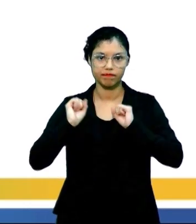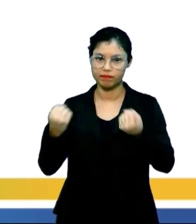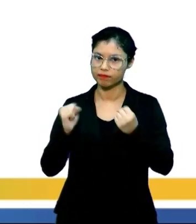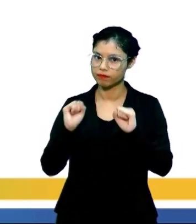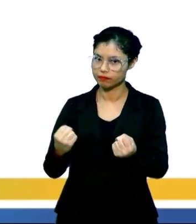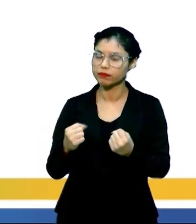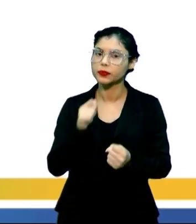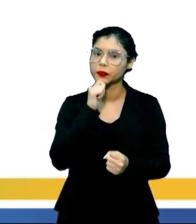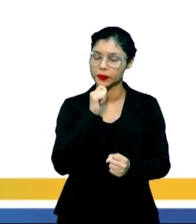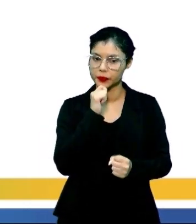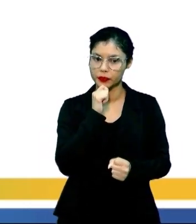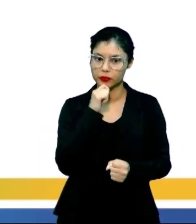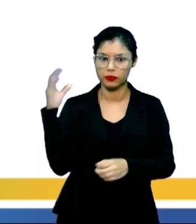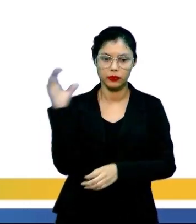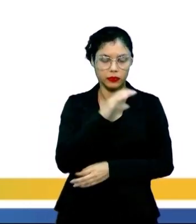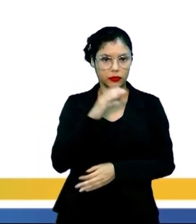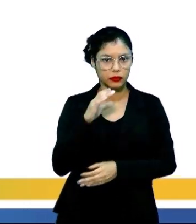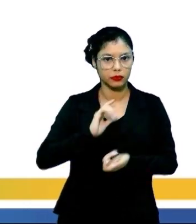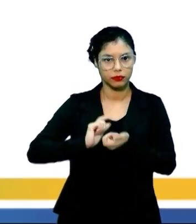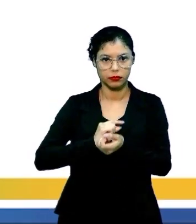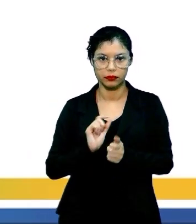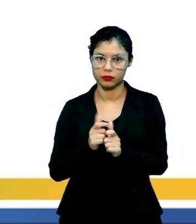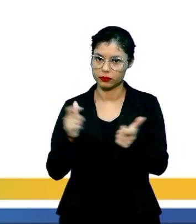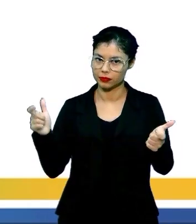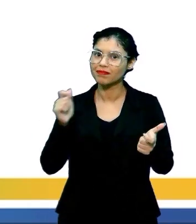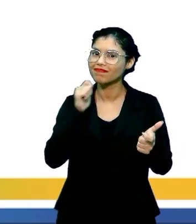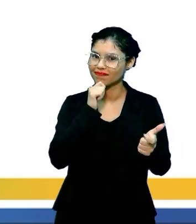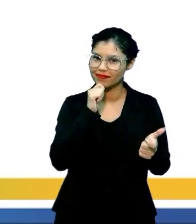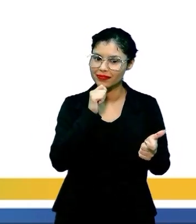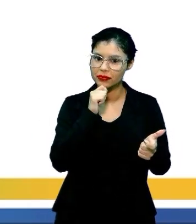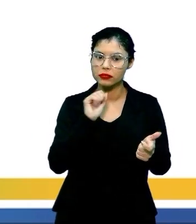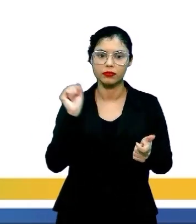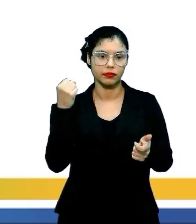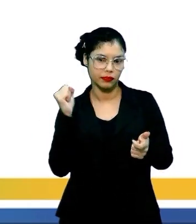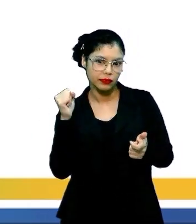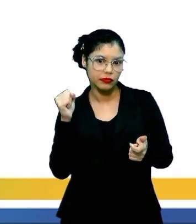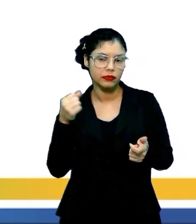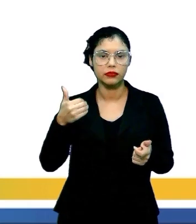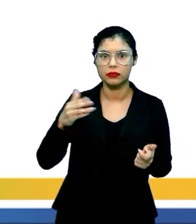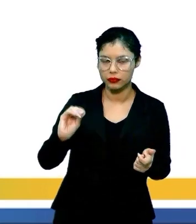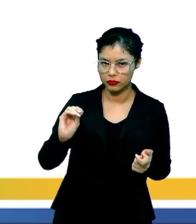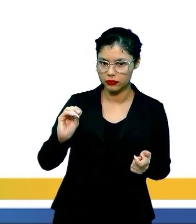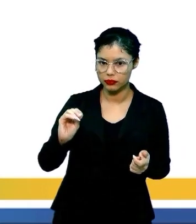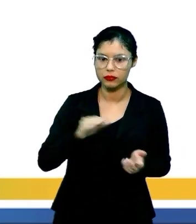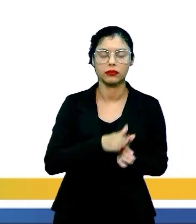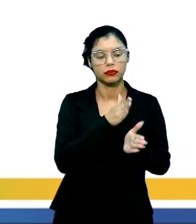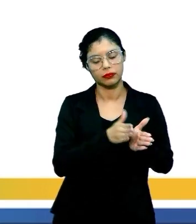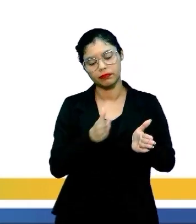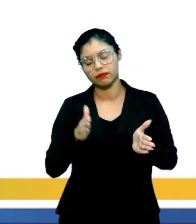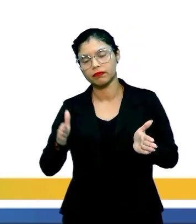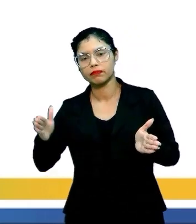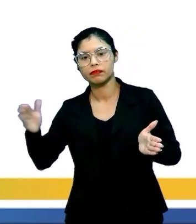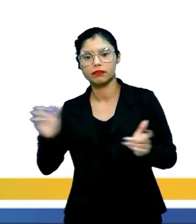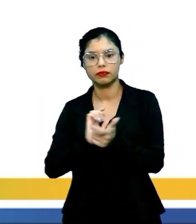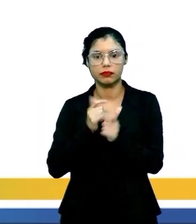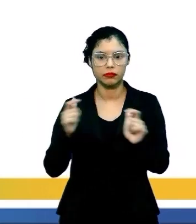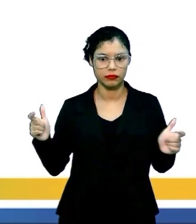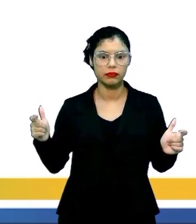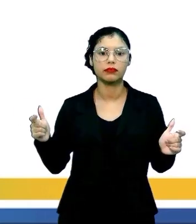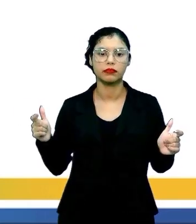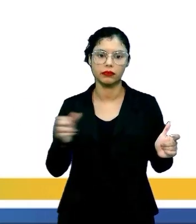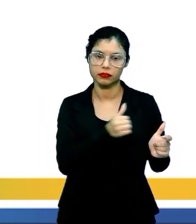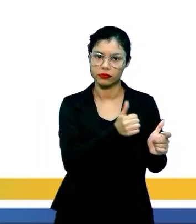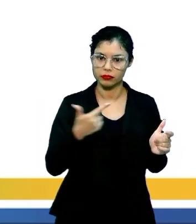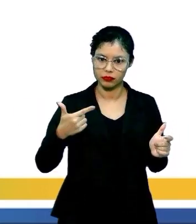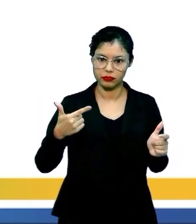maior tempo em velocidades mais altas, como por exemplo, velocidade 8, velocidade 10, levando-se em consideração que a maior velocidade seria